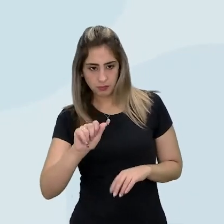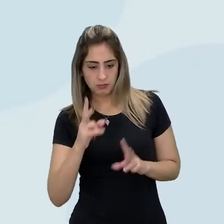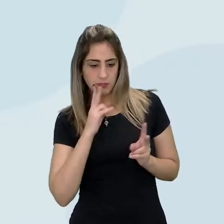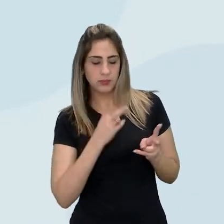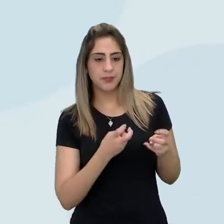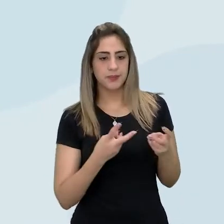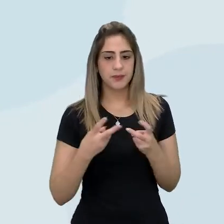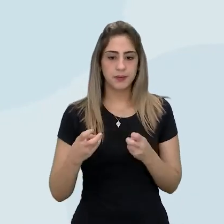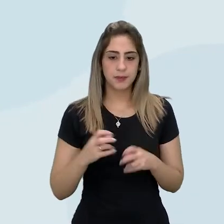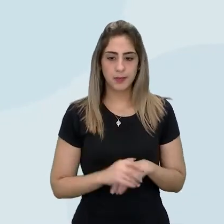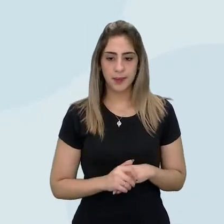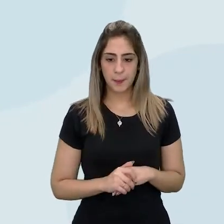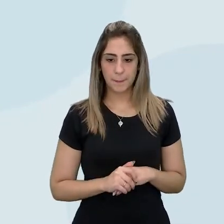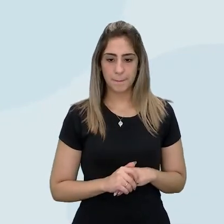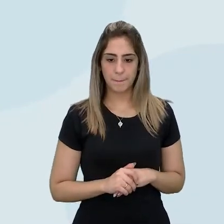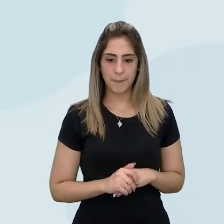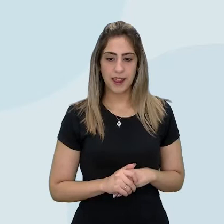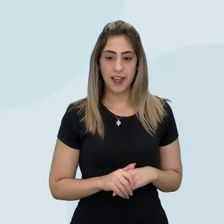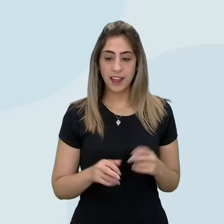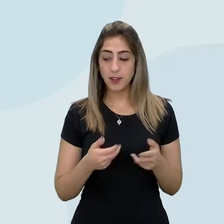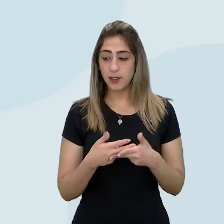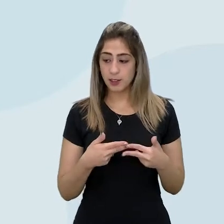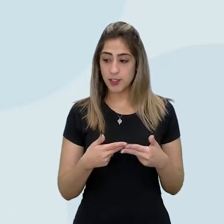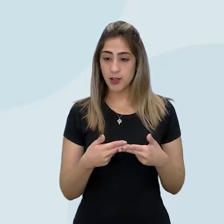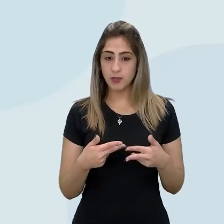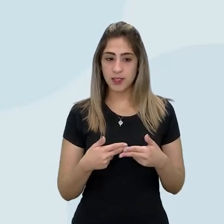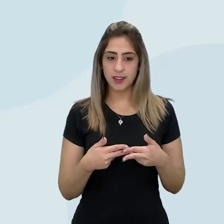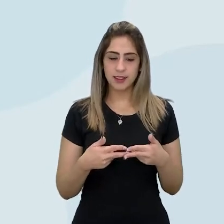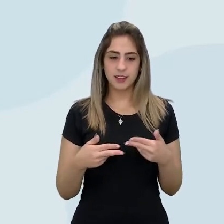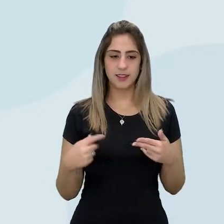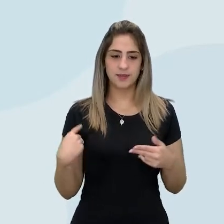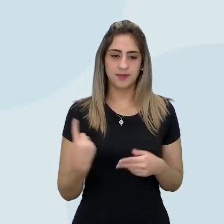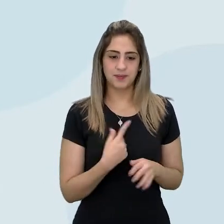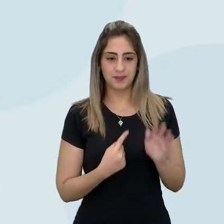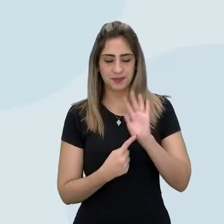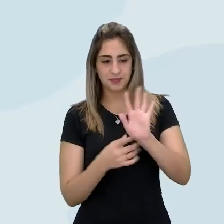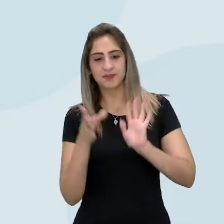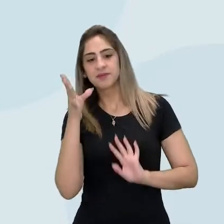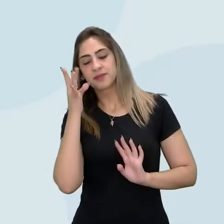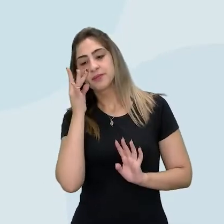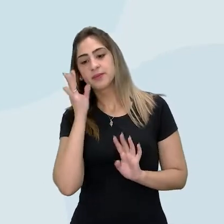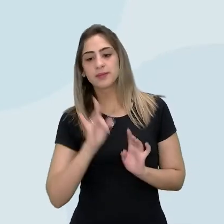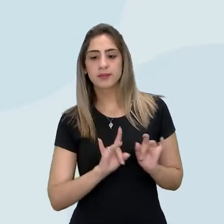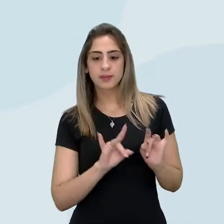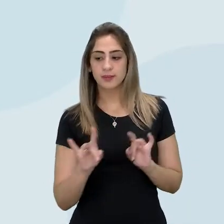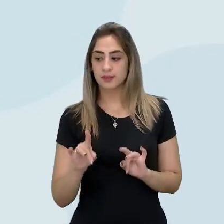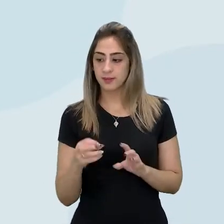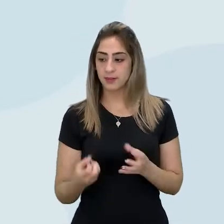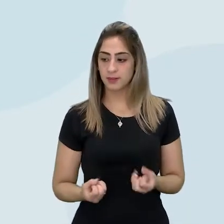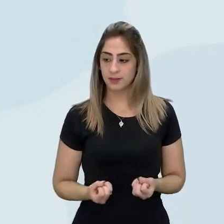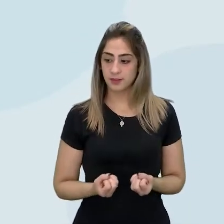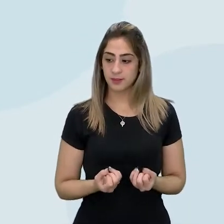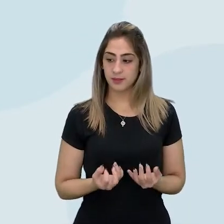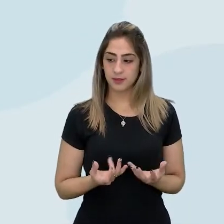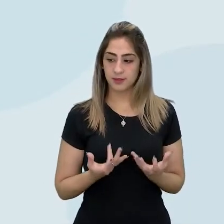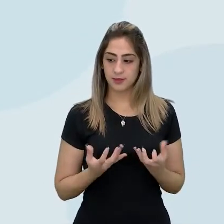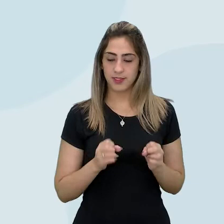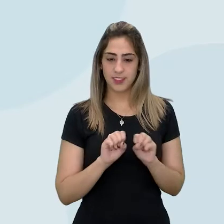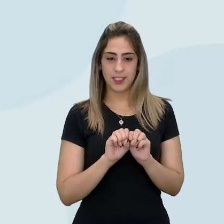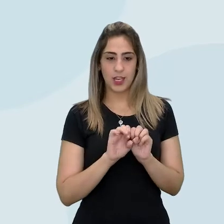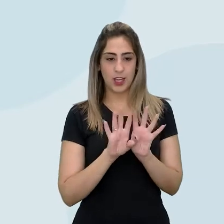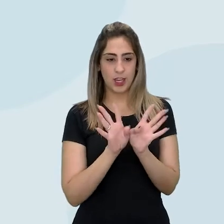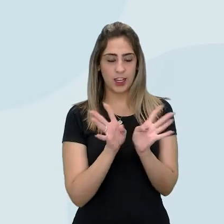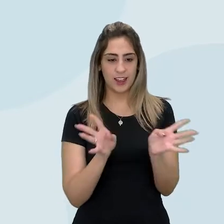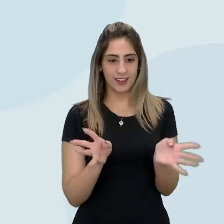percebeu-se que existe aí, olha, diferenças em relação à presença de cádmio no solo e de outros metais tóxicos